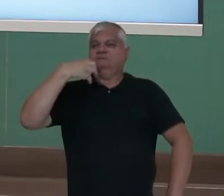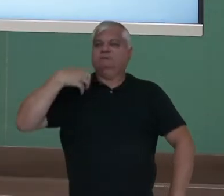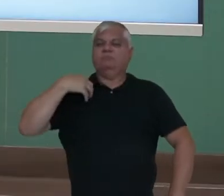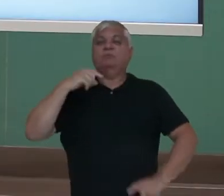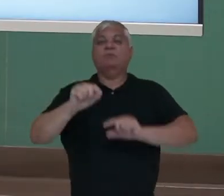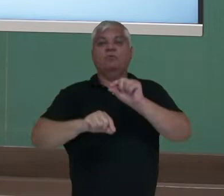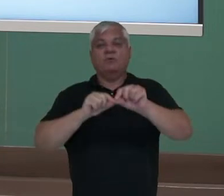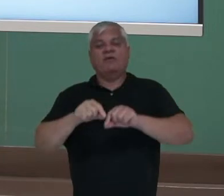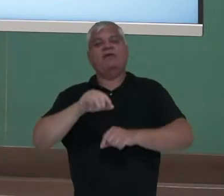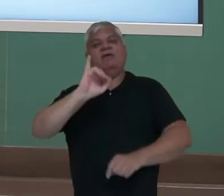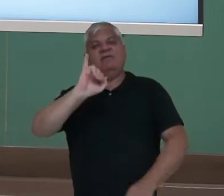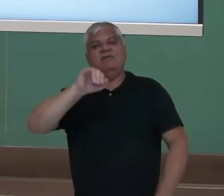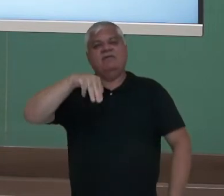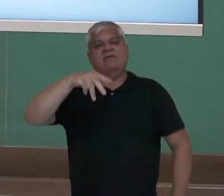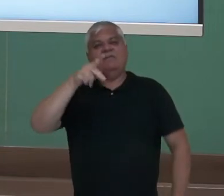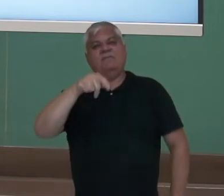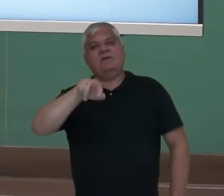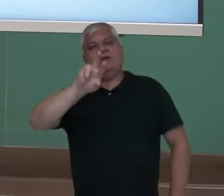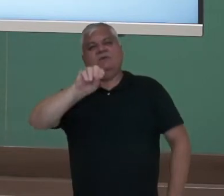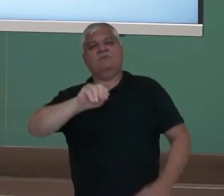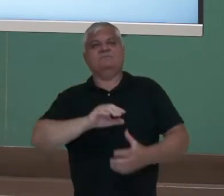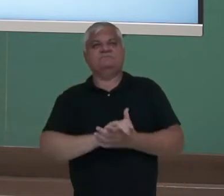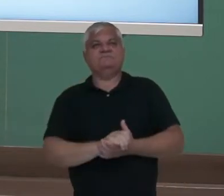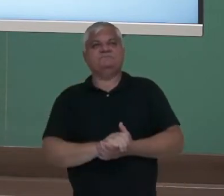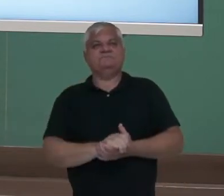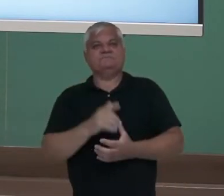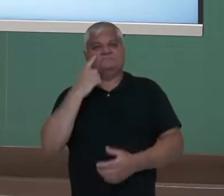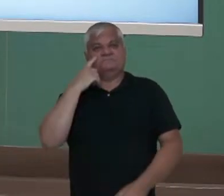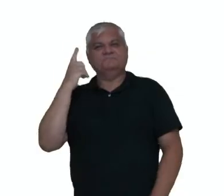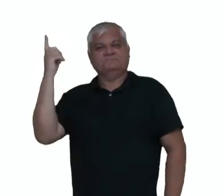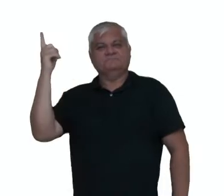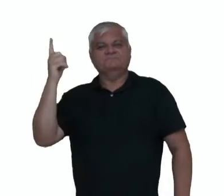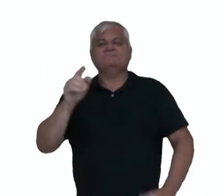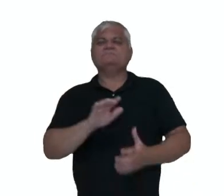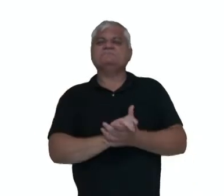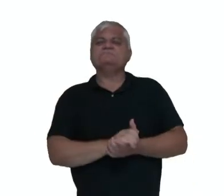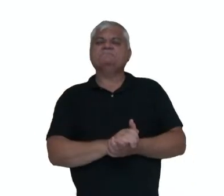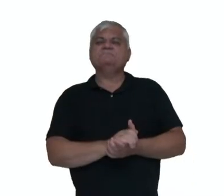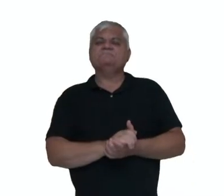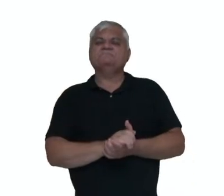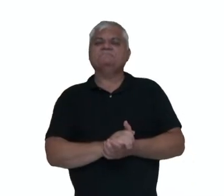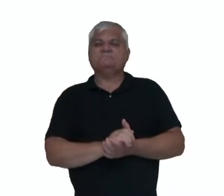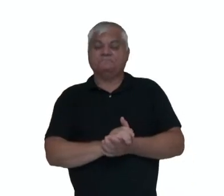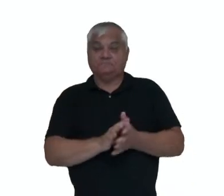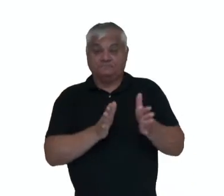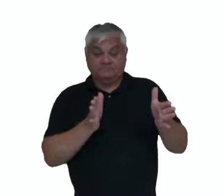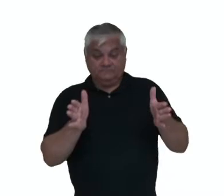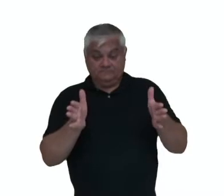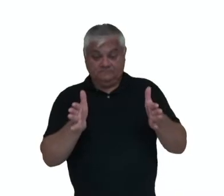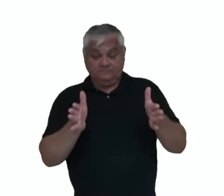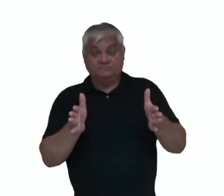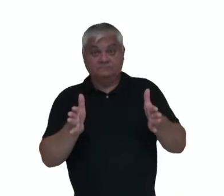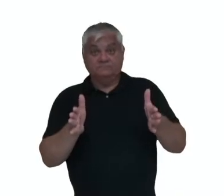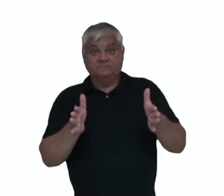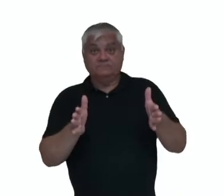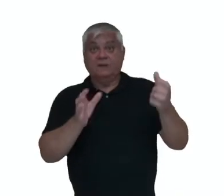de Império Romano. E aqui, olha só, durante o Império Romano, o poder ele